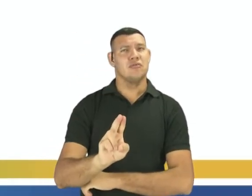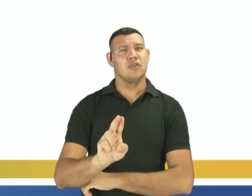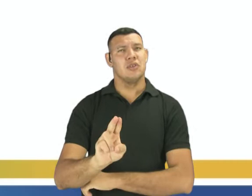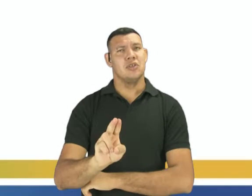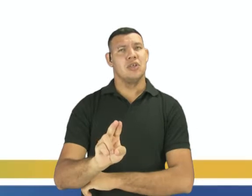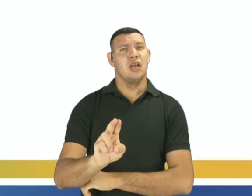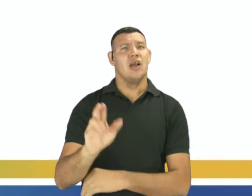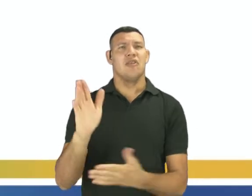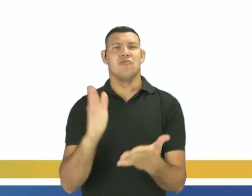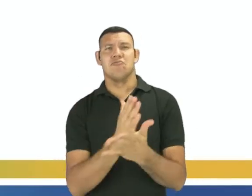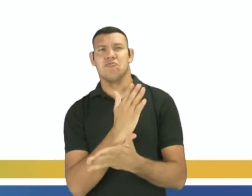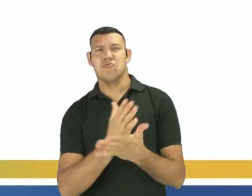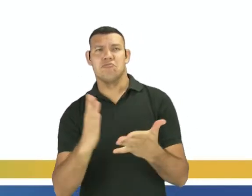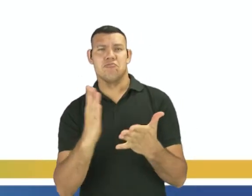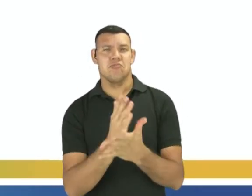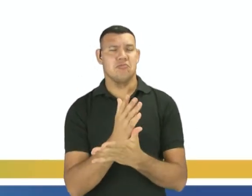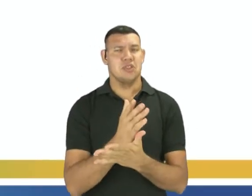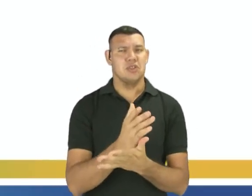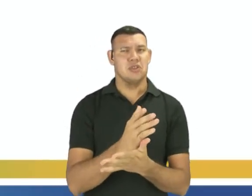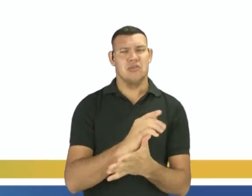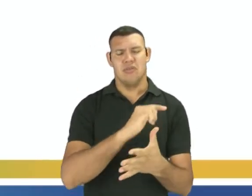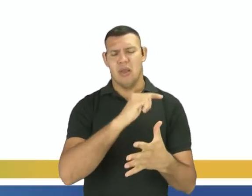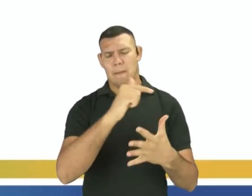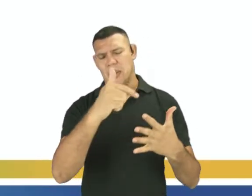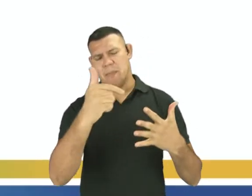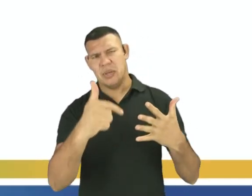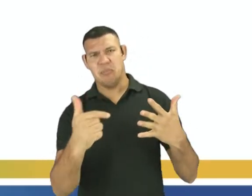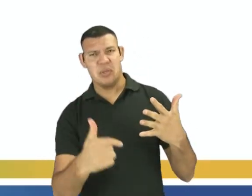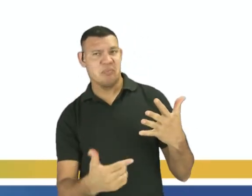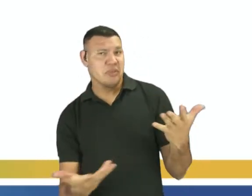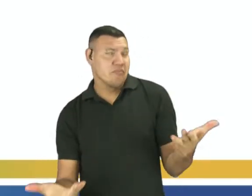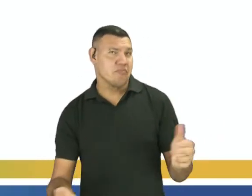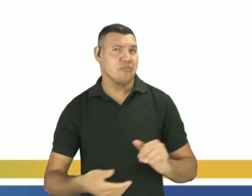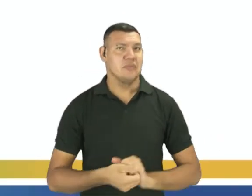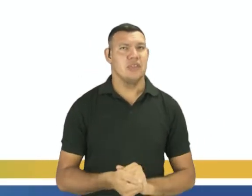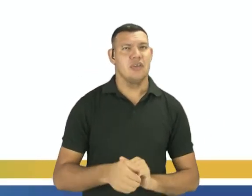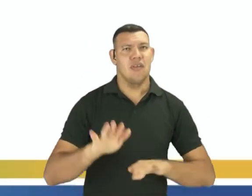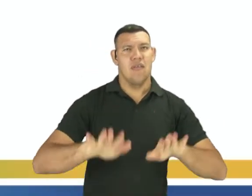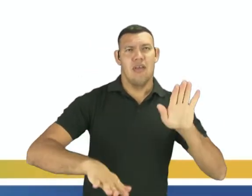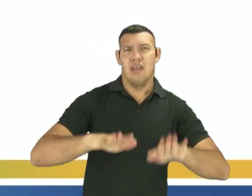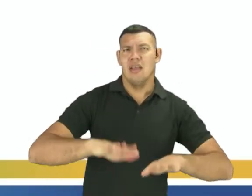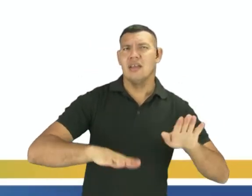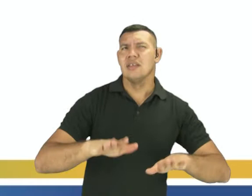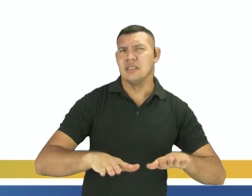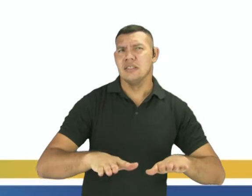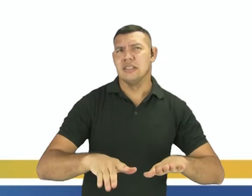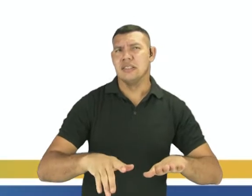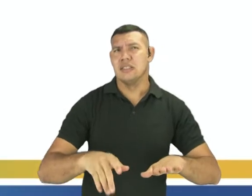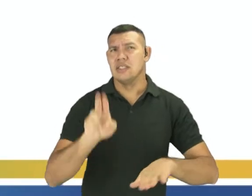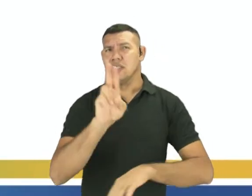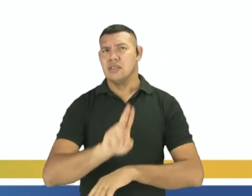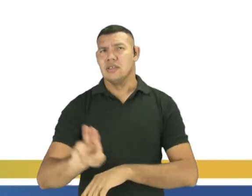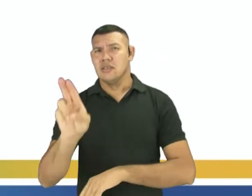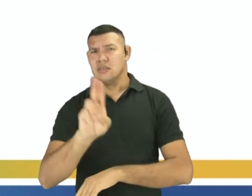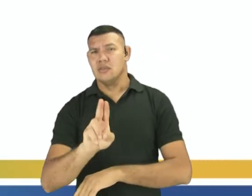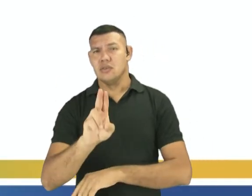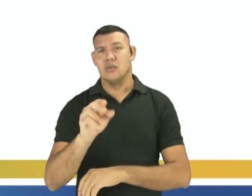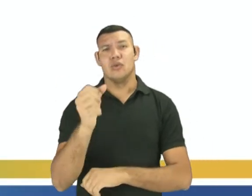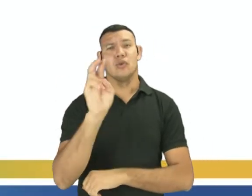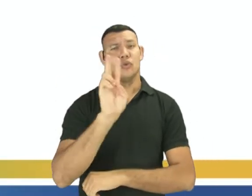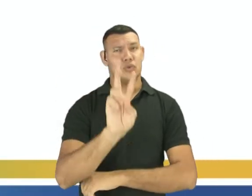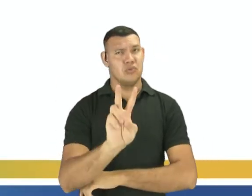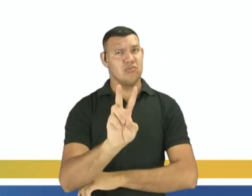pode usar um infinitivo e um gerúndio. Às vezes você tem que escolher entre os dois, porque seu uso pode